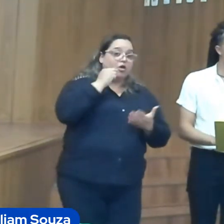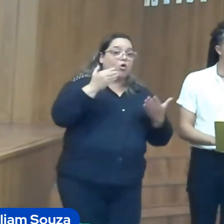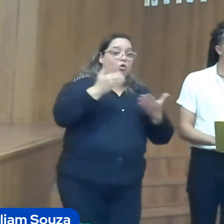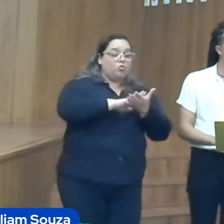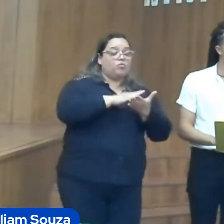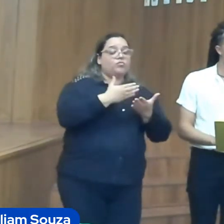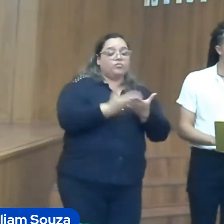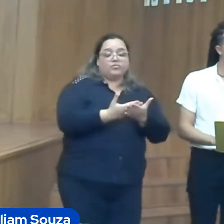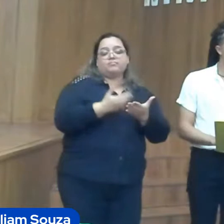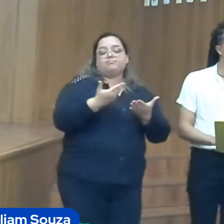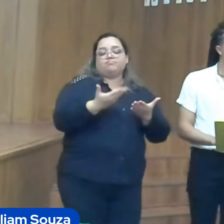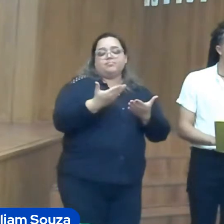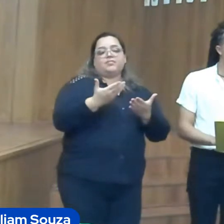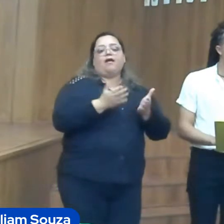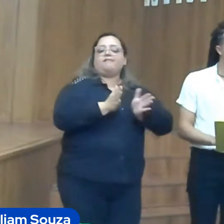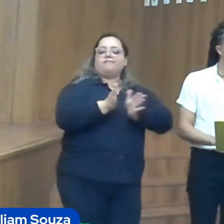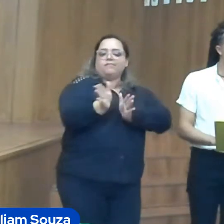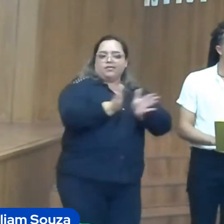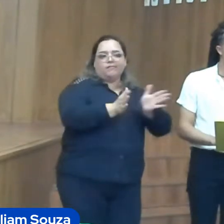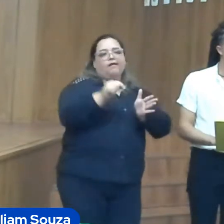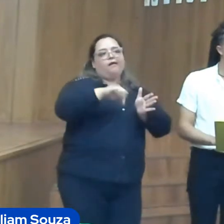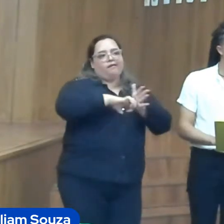mais acessível.